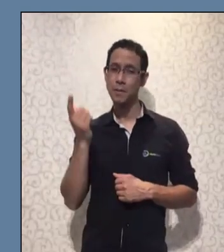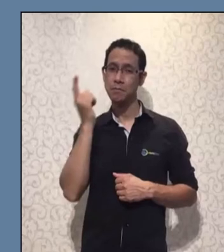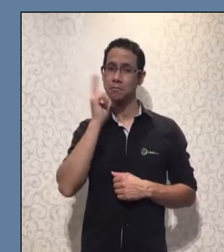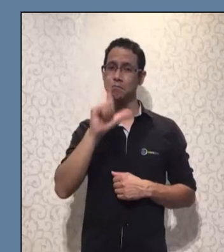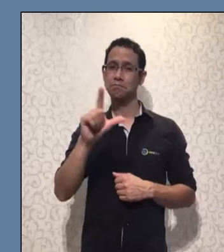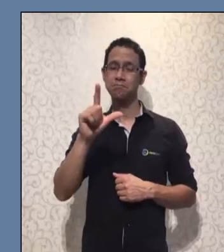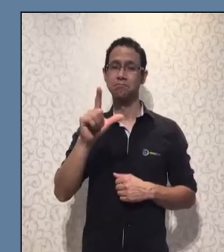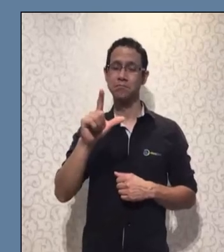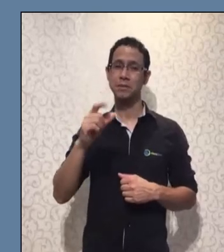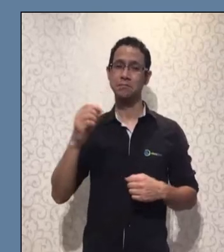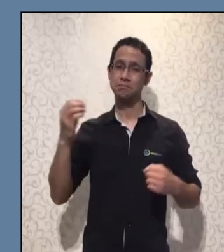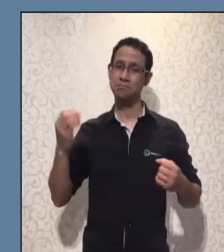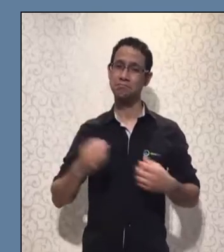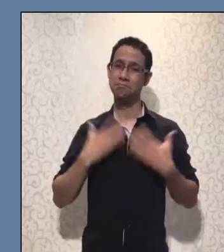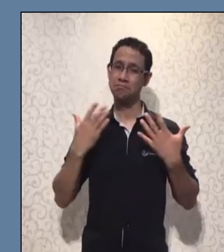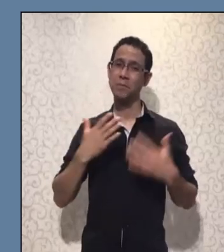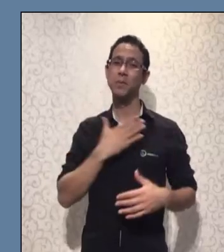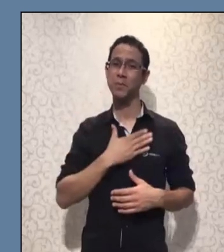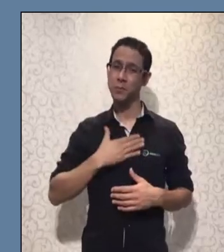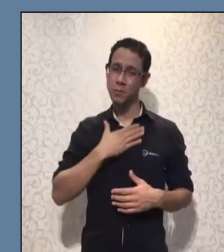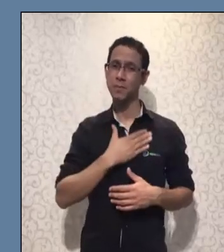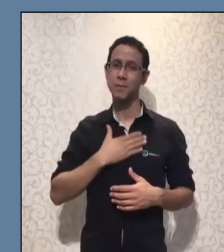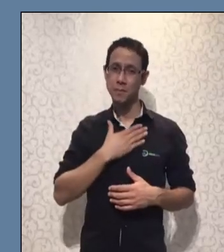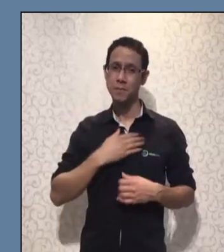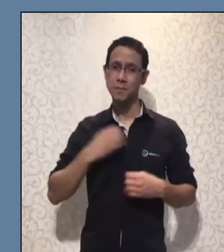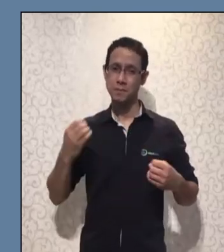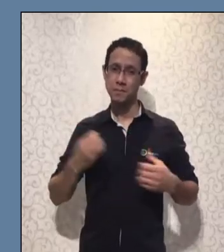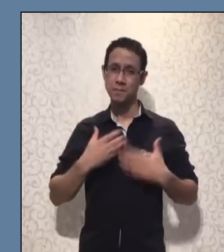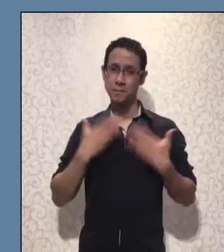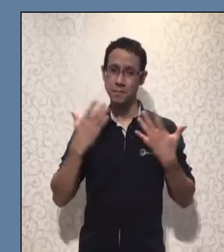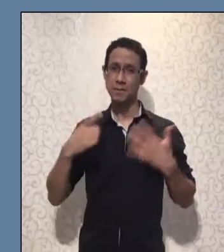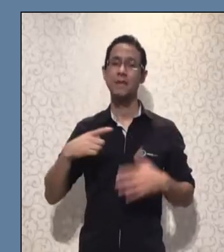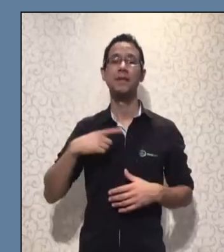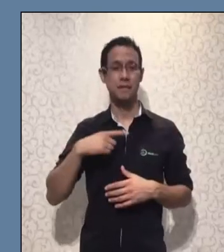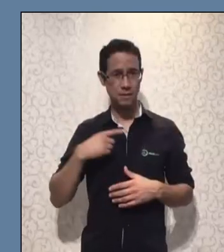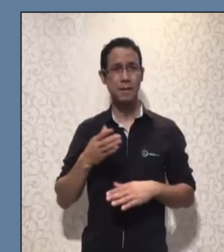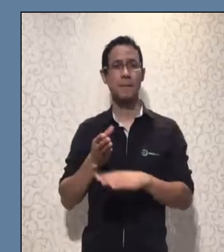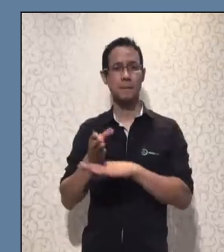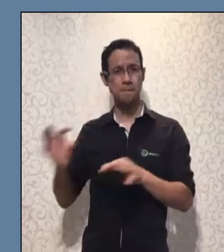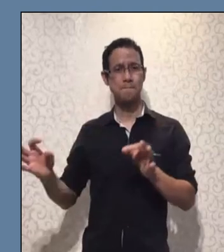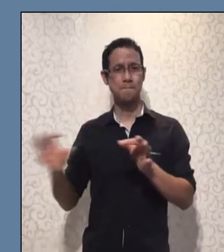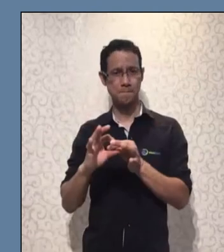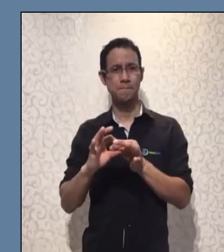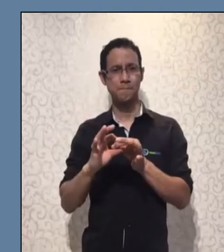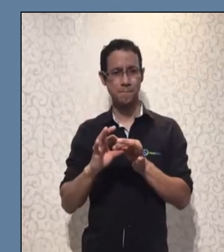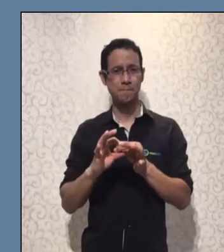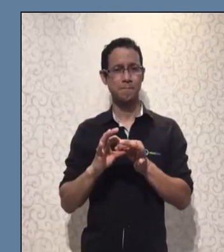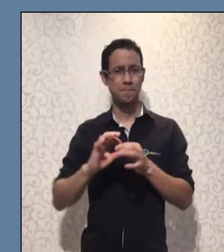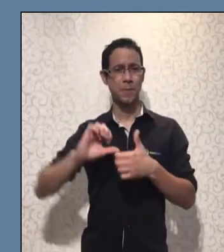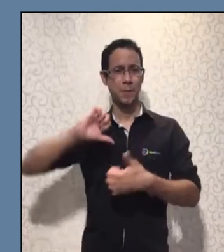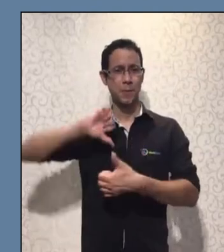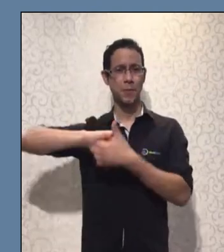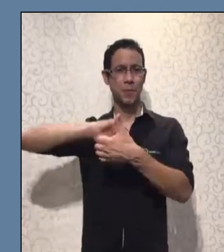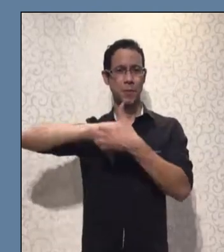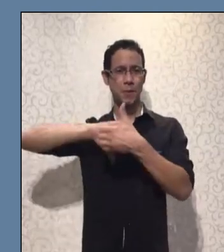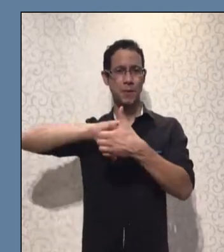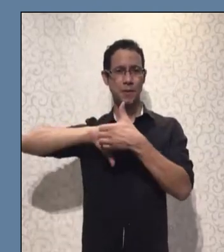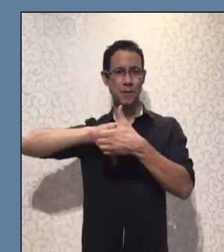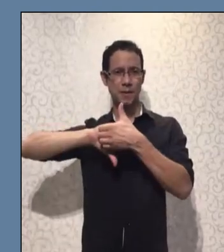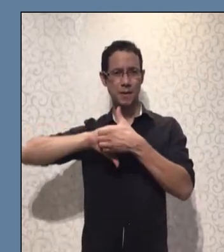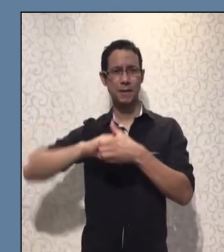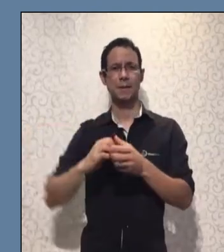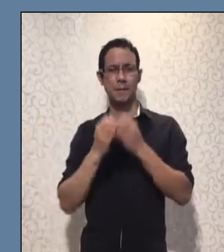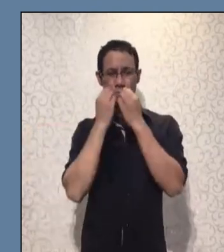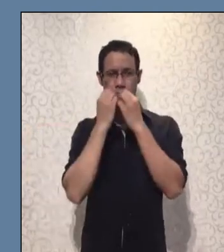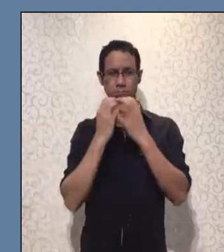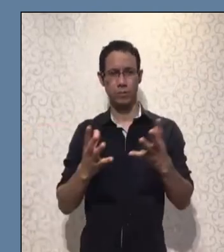surpreendeu muito, segue me surpreendendo, nós continuamos com essa parceria de maneira muito qualificada atualmente, né,